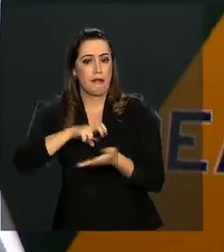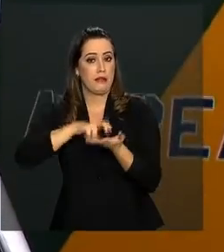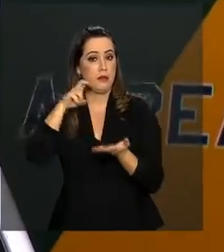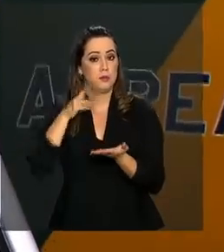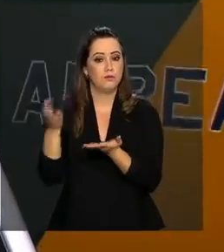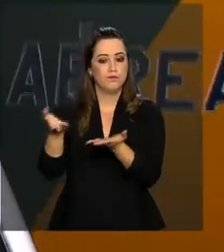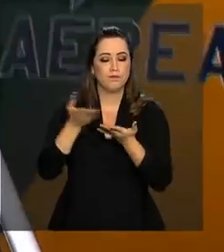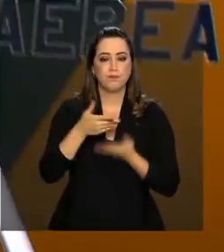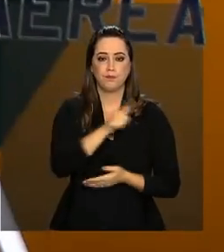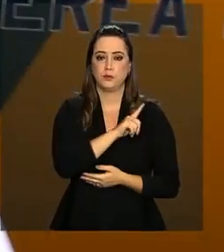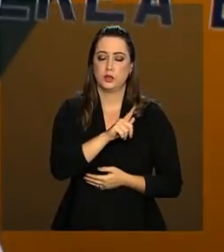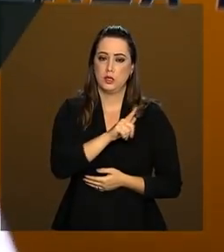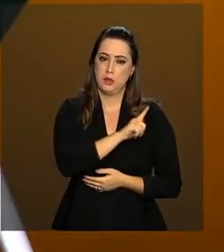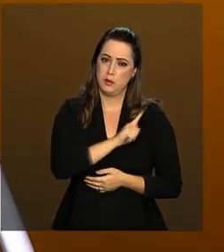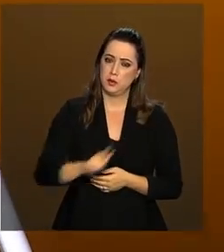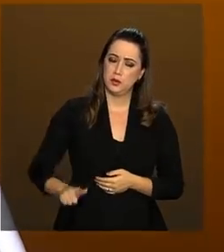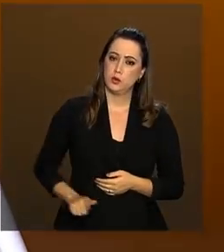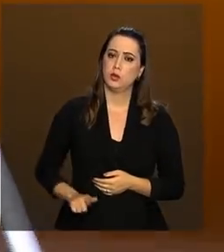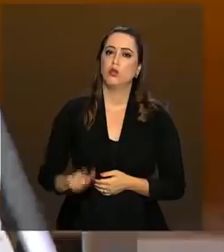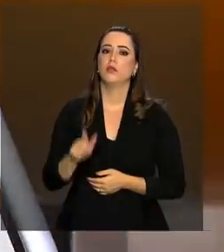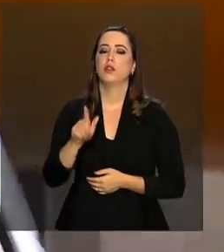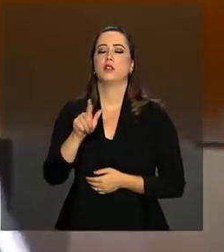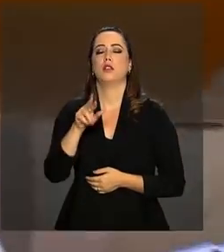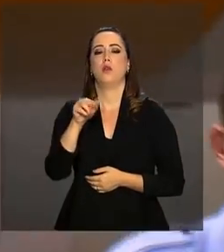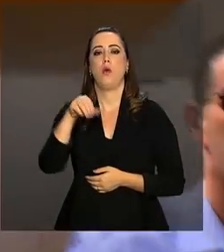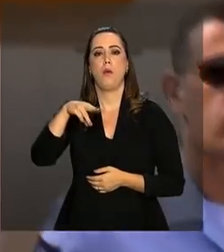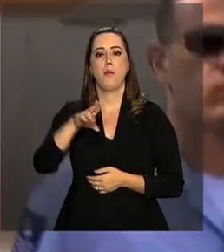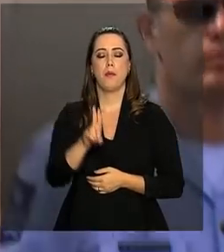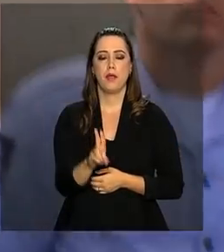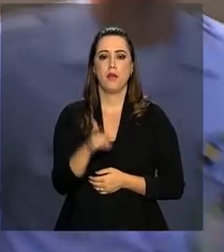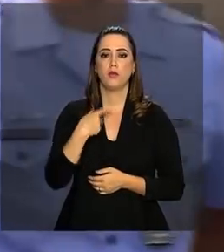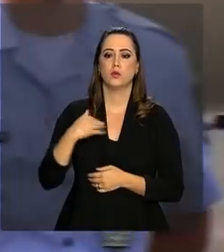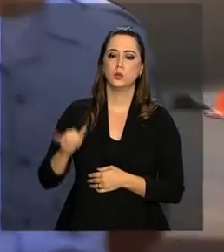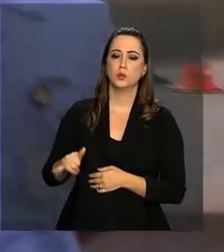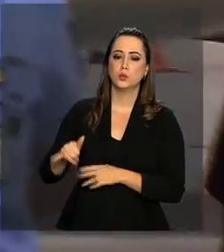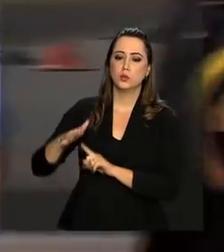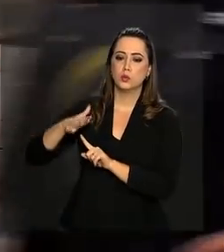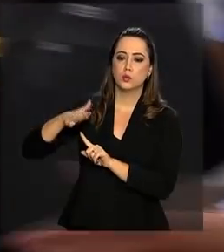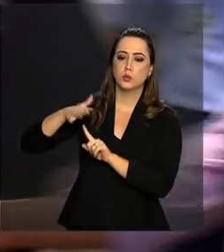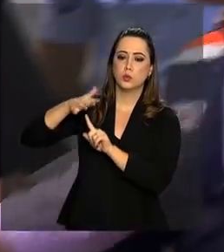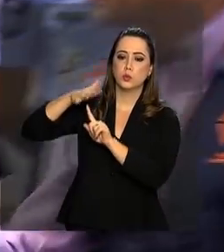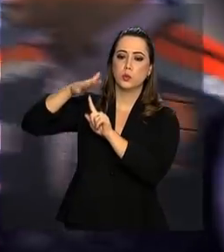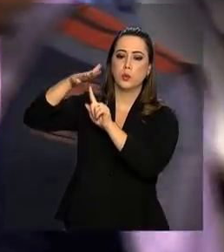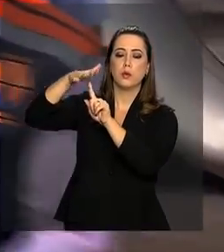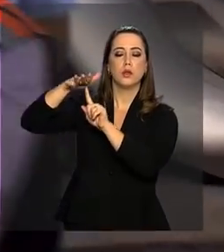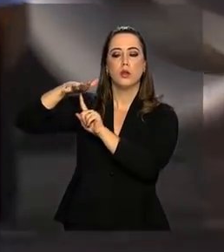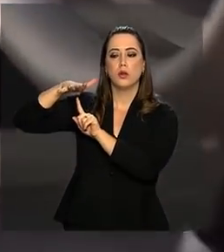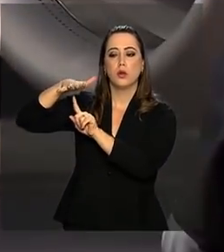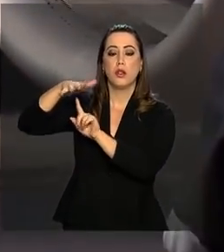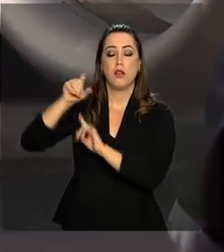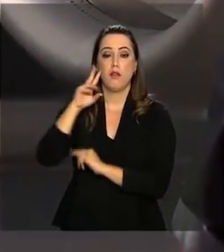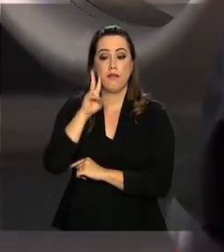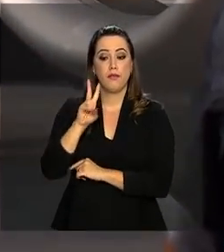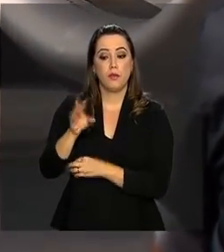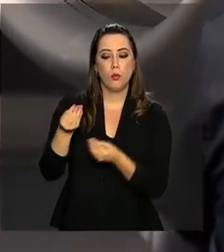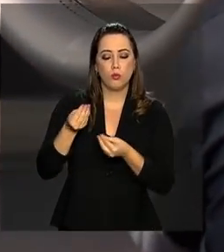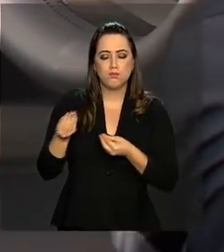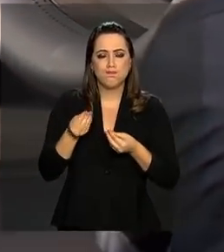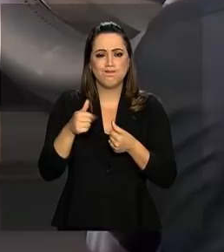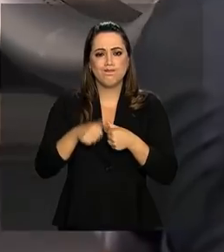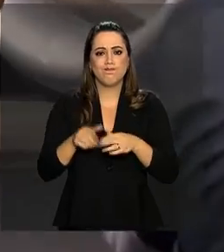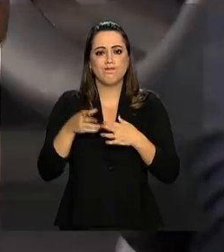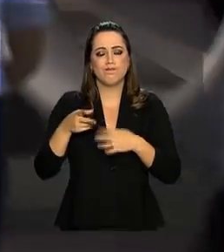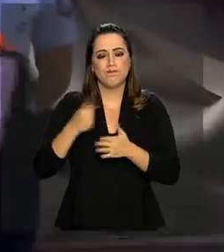Foi recebido pelo governador de Minas Gerais, Romeu Zema, e embarcou no helicóptero para sobrevoar a área afetada. O presidente retornou